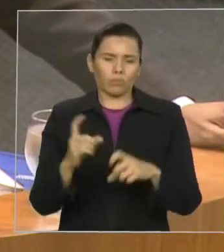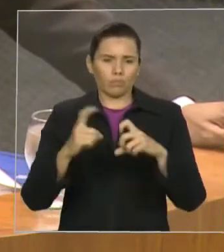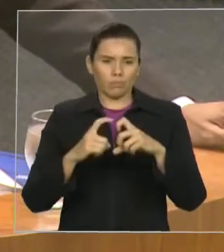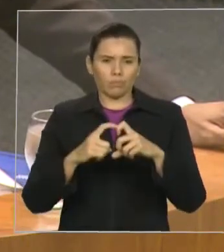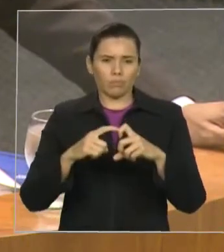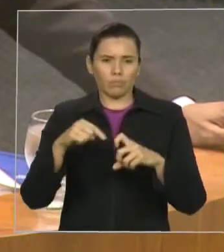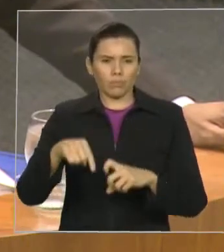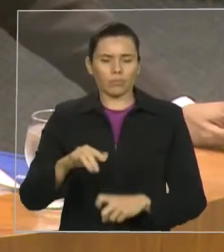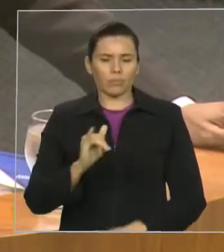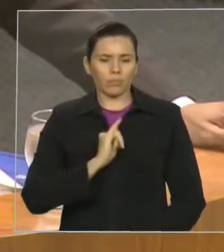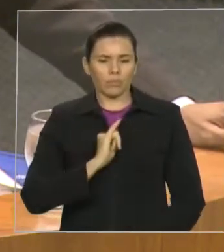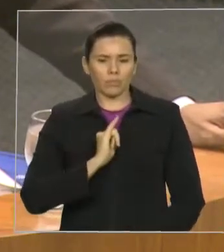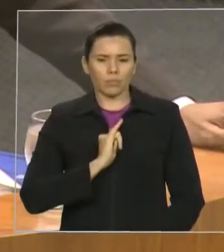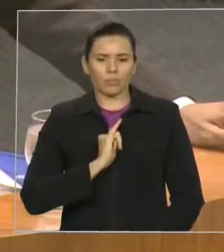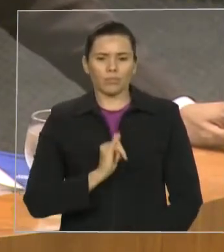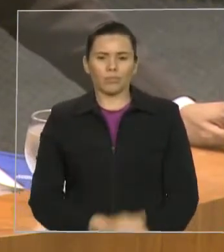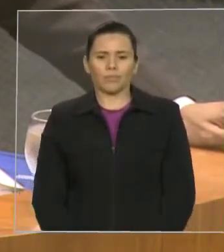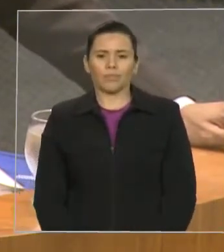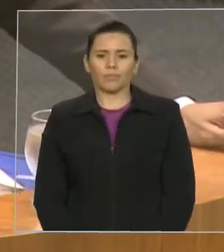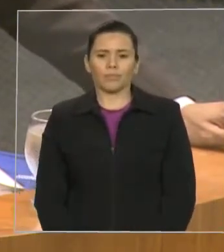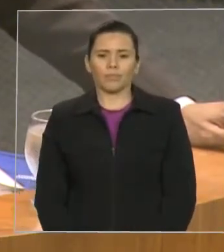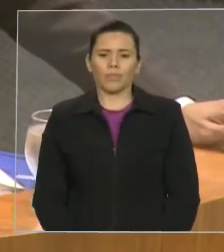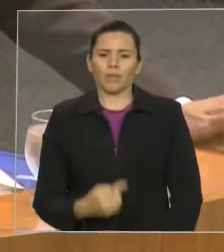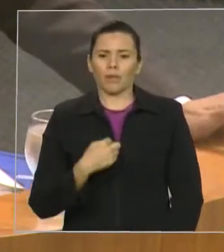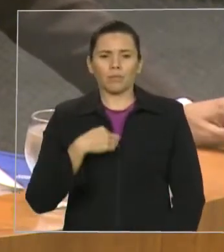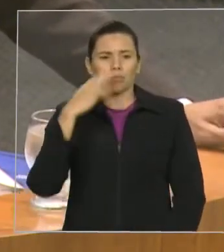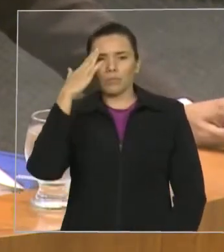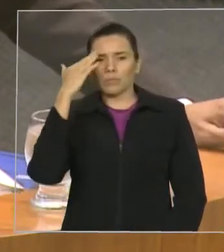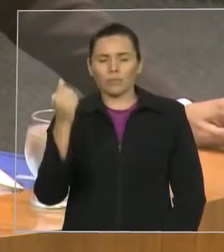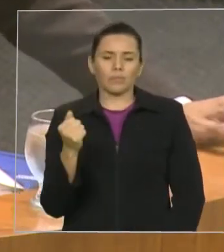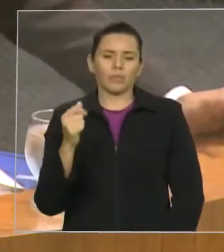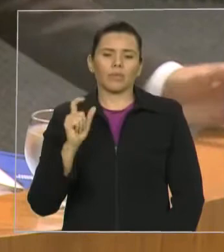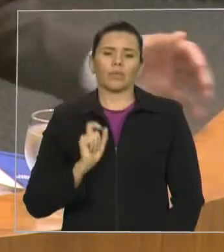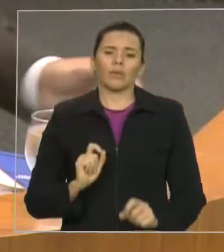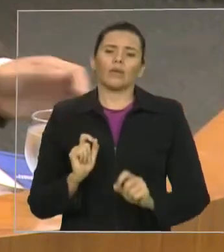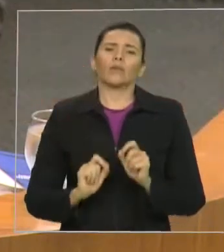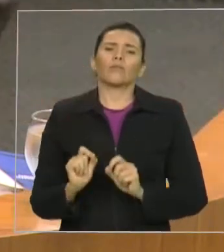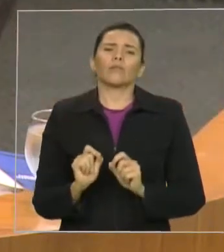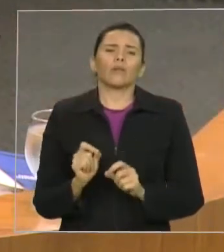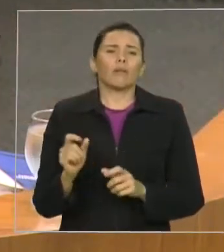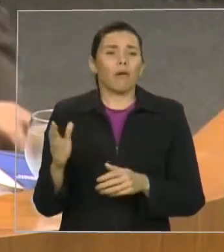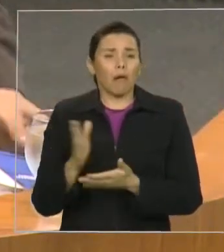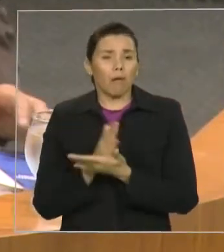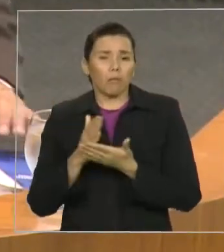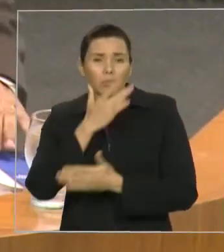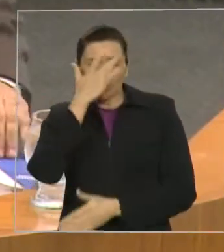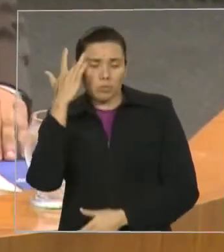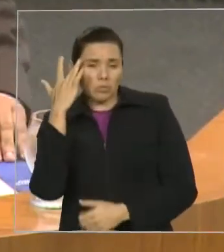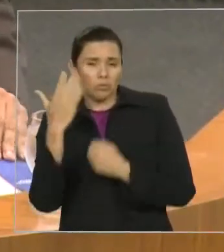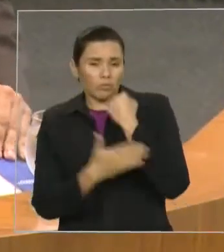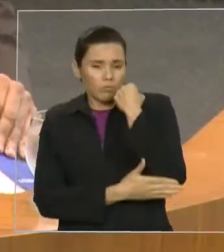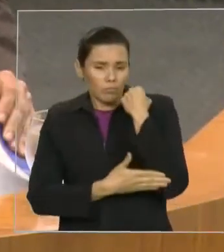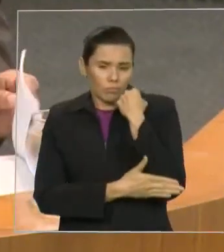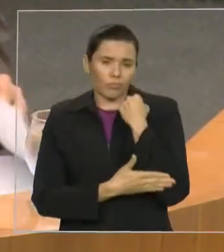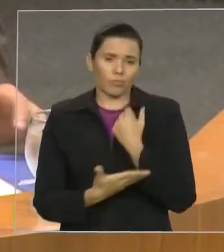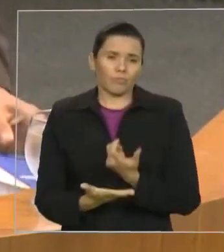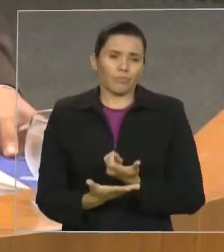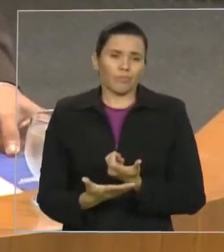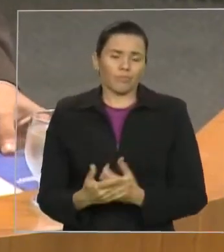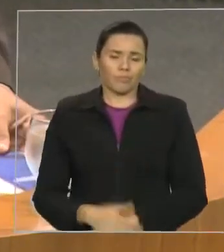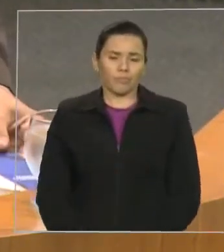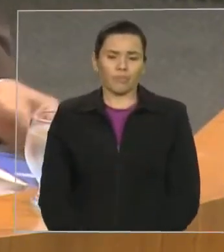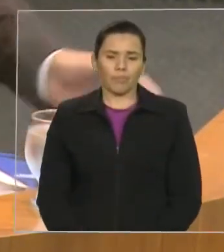E eu não sabia que ia causar tanta polêmica e tanta ciumeira, ao ponto de um parlamentar ocupar a tribuna desta